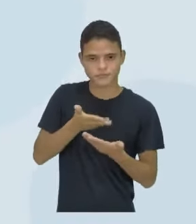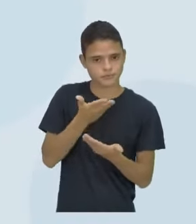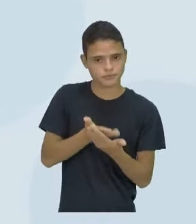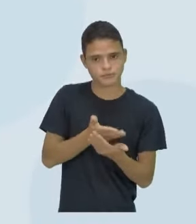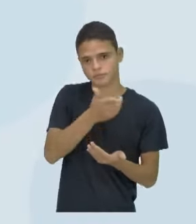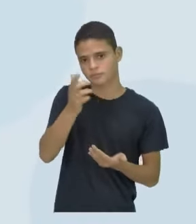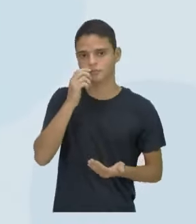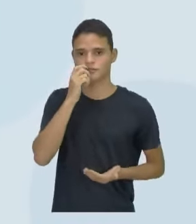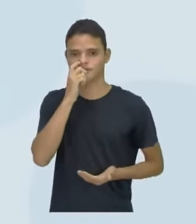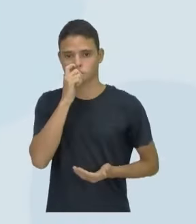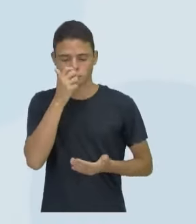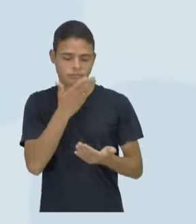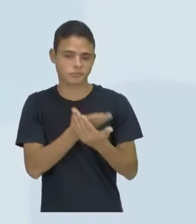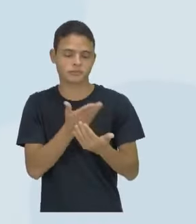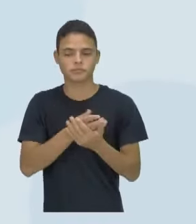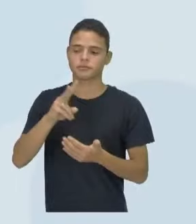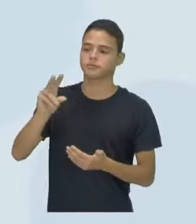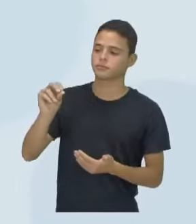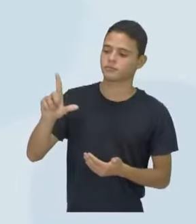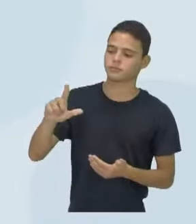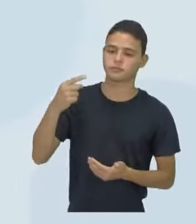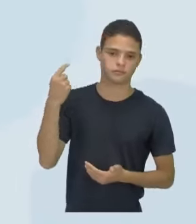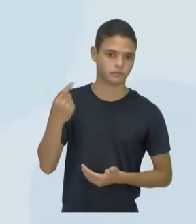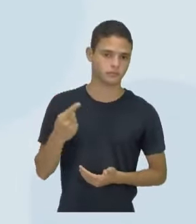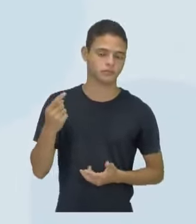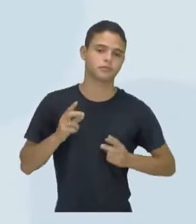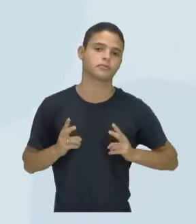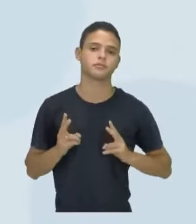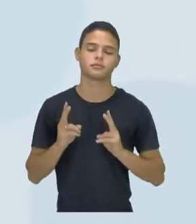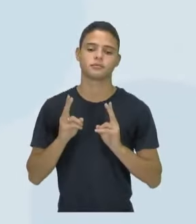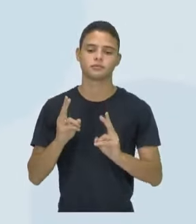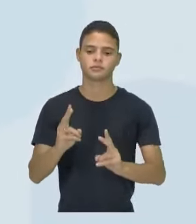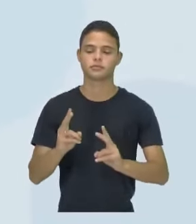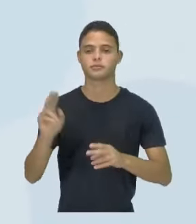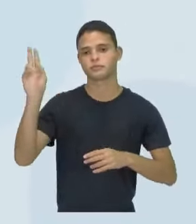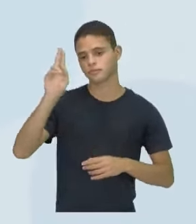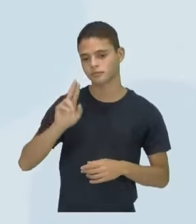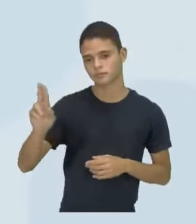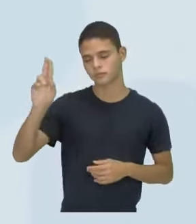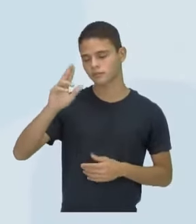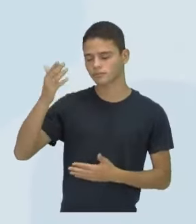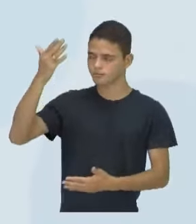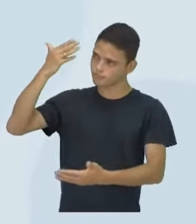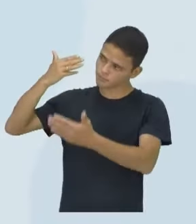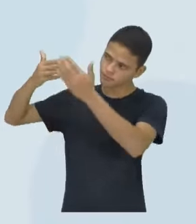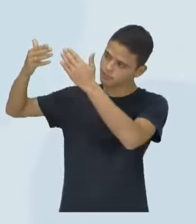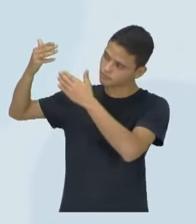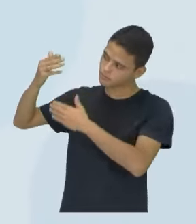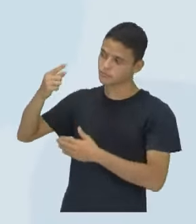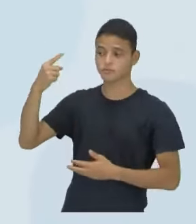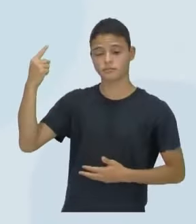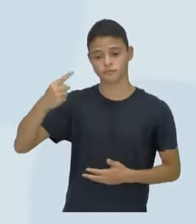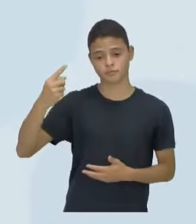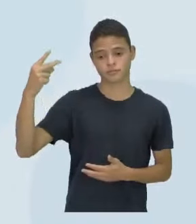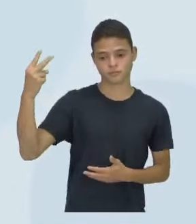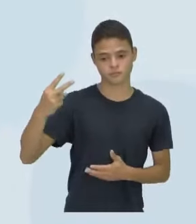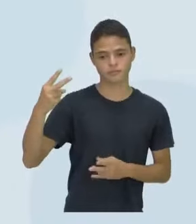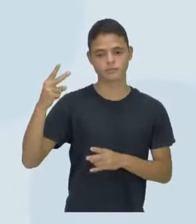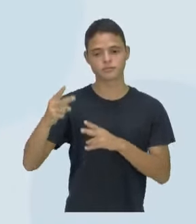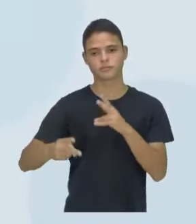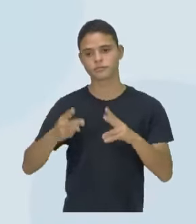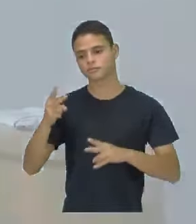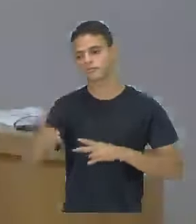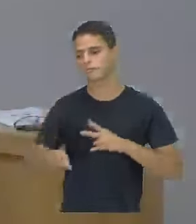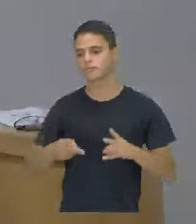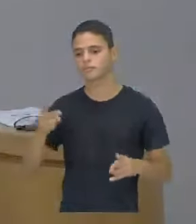it. We are talking about volume 1, ainda é o volume 1, ou seja, o volume que a gente usou lá no primeiro e no segundo bimestre, né? O volume 1 de